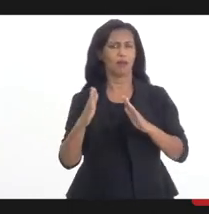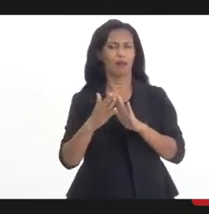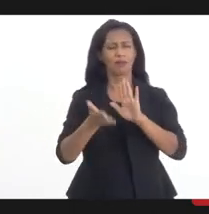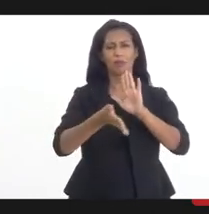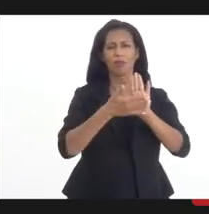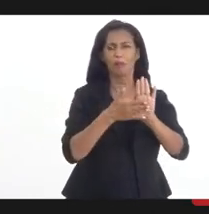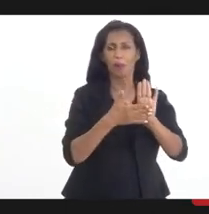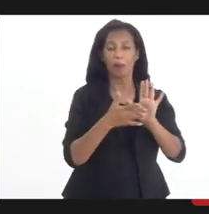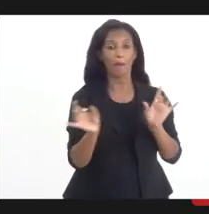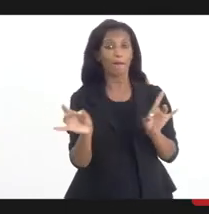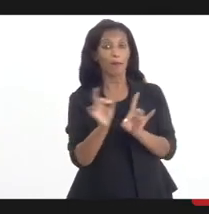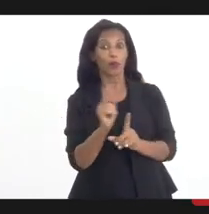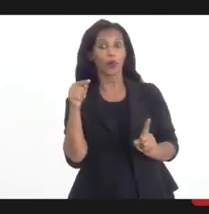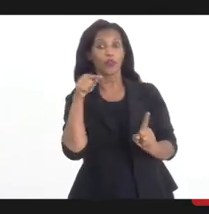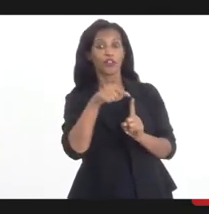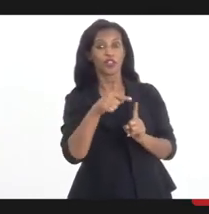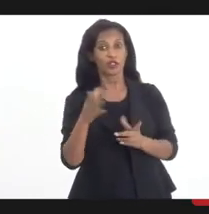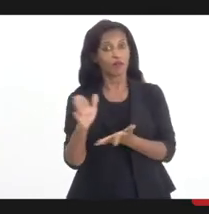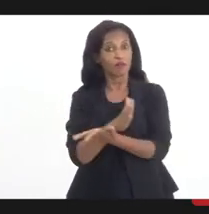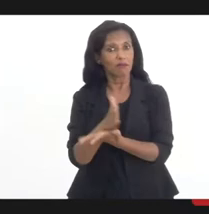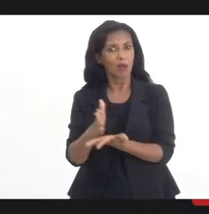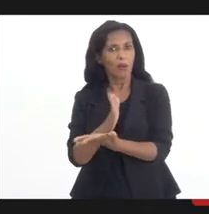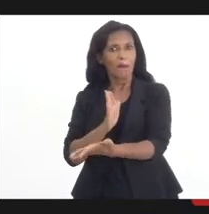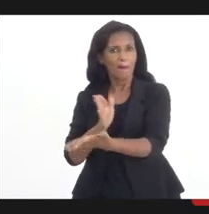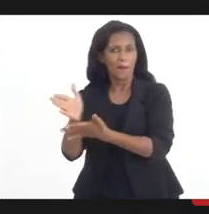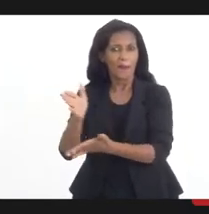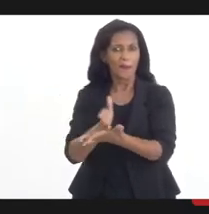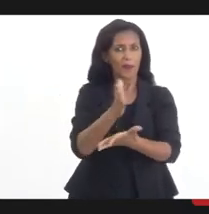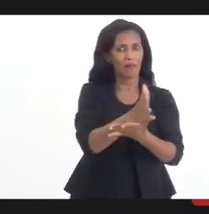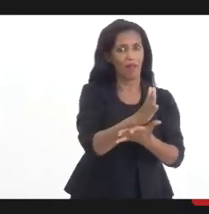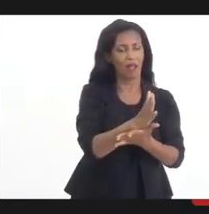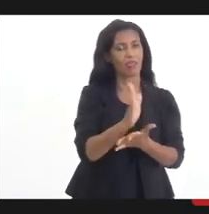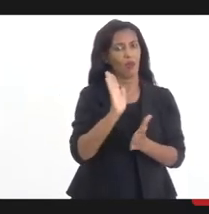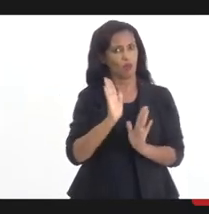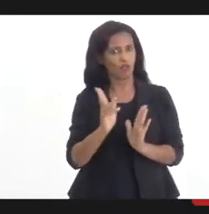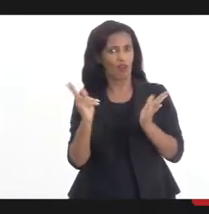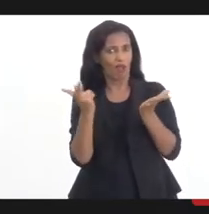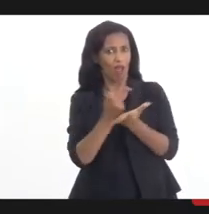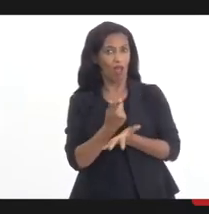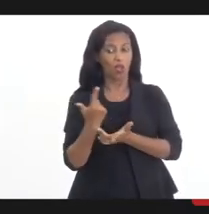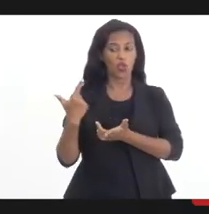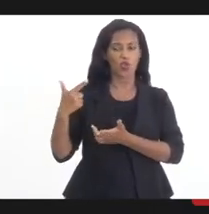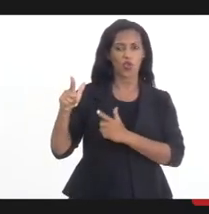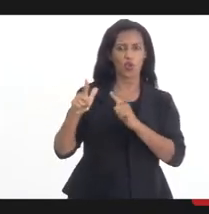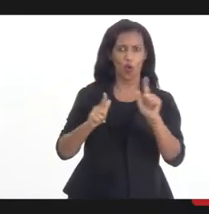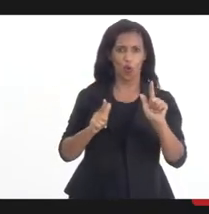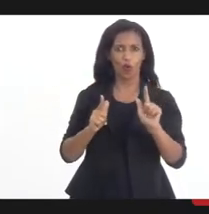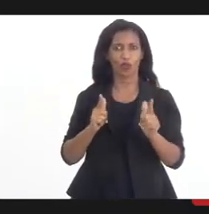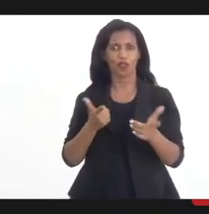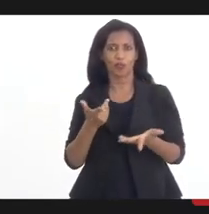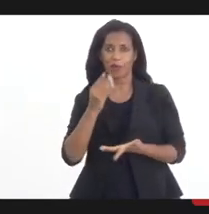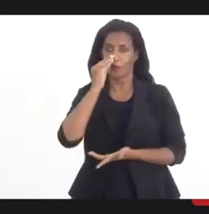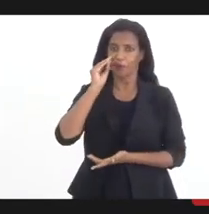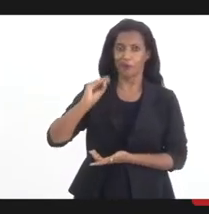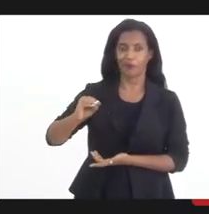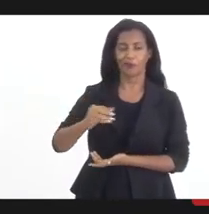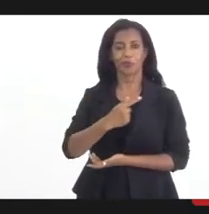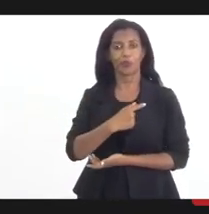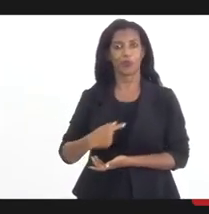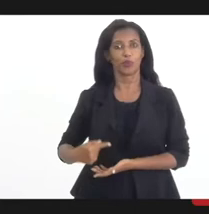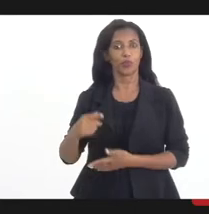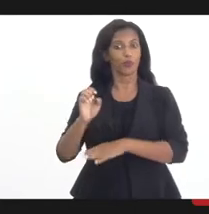propostas concretas e objetivas, algumas aprovadas, algumas realizadas e outras, embora aprovadas, ignoradas pelo governo do